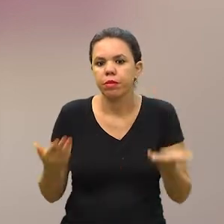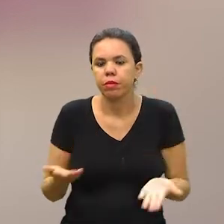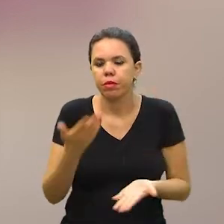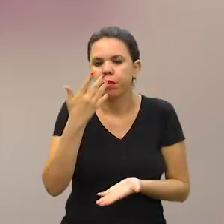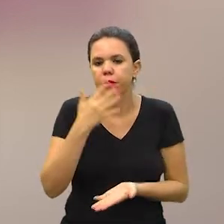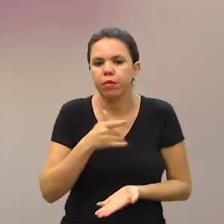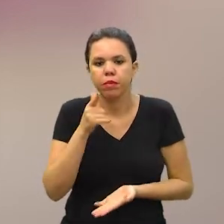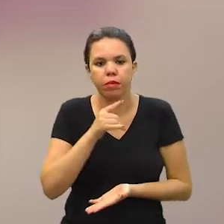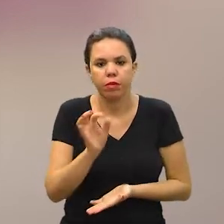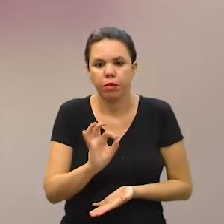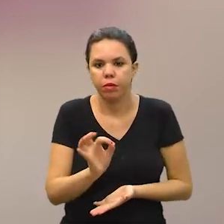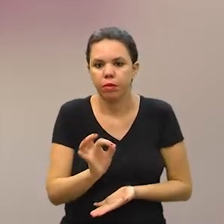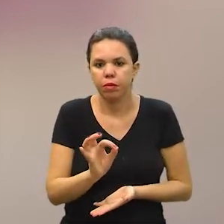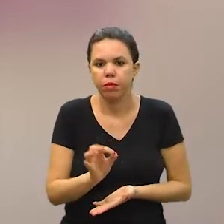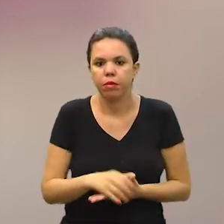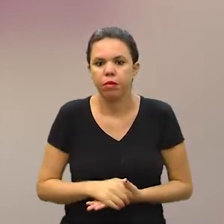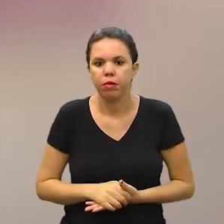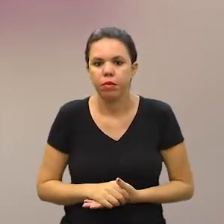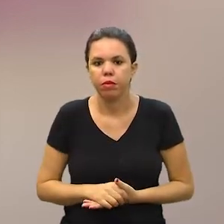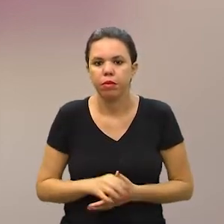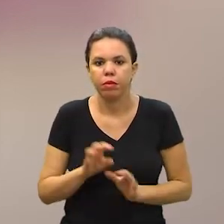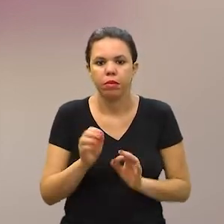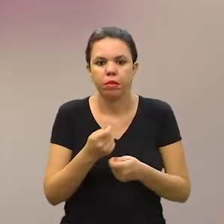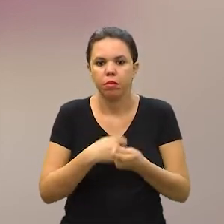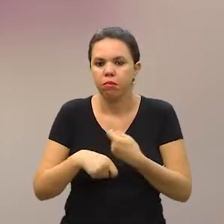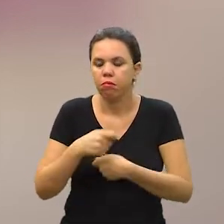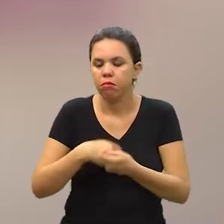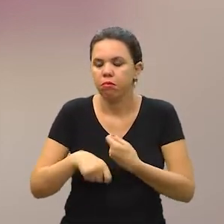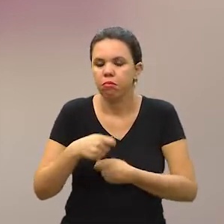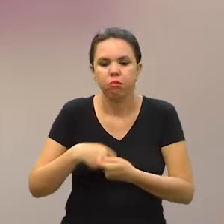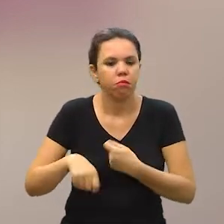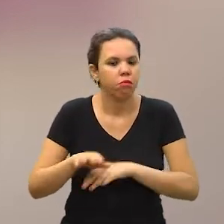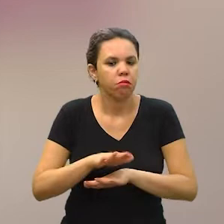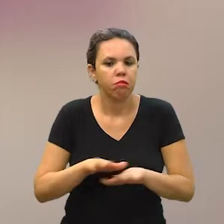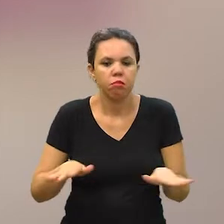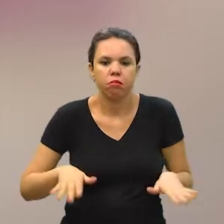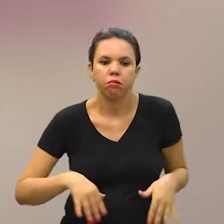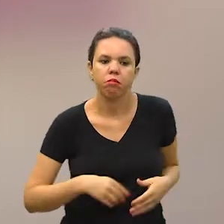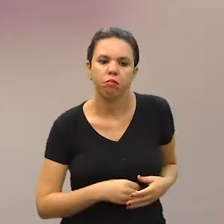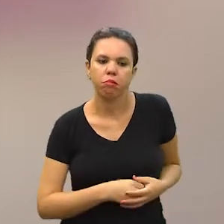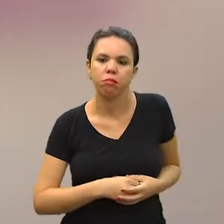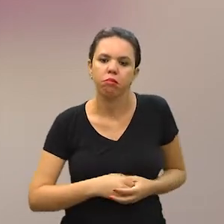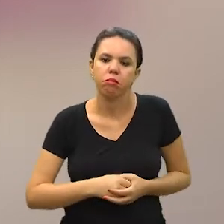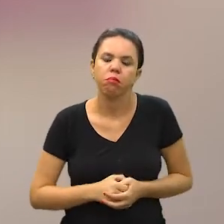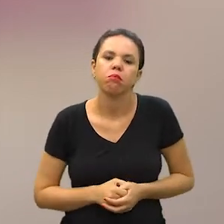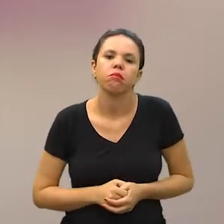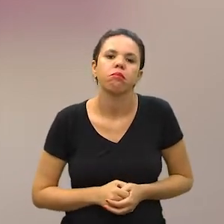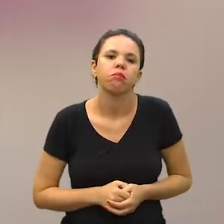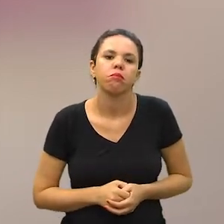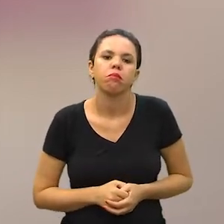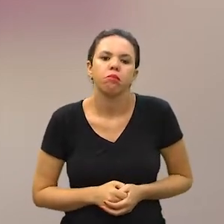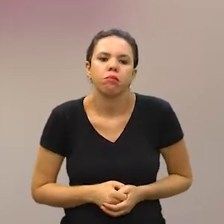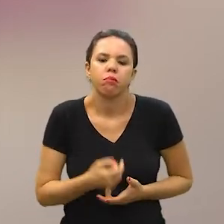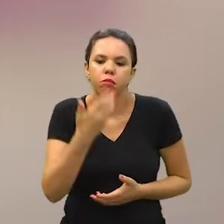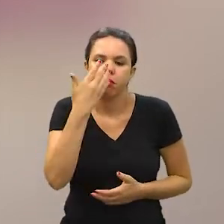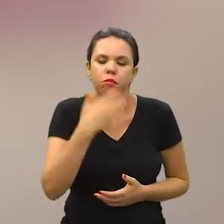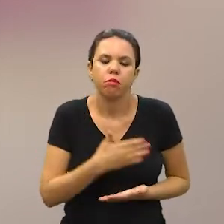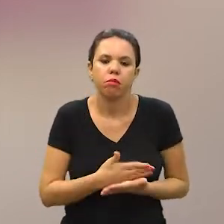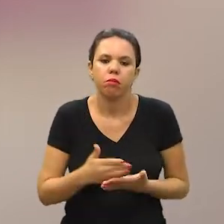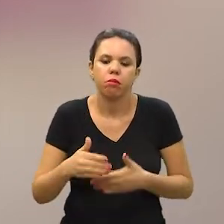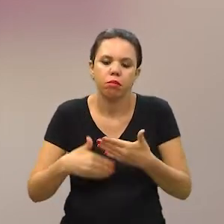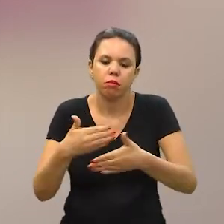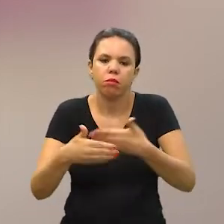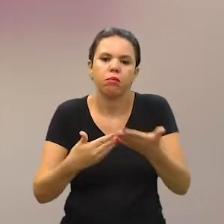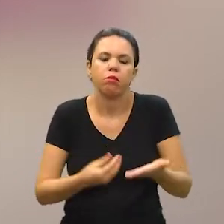a criança não consegue, digamos, se organizar, né, para isso, assim. Então, para a criança começar a